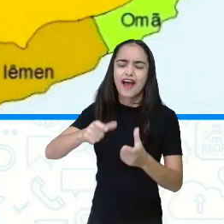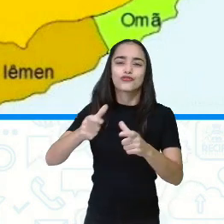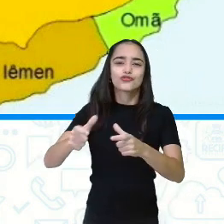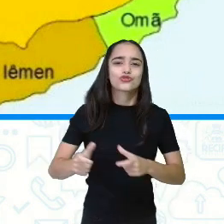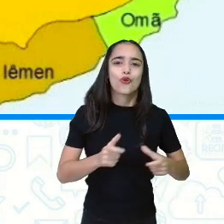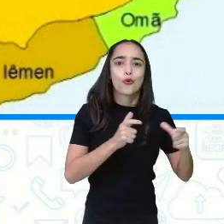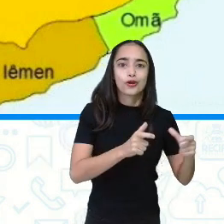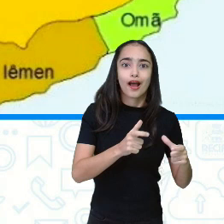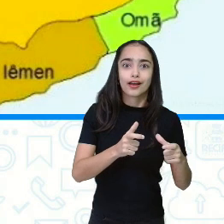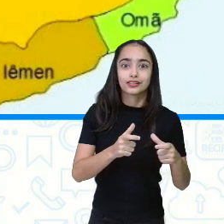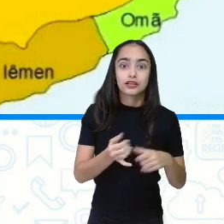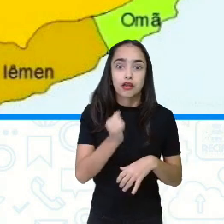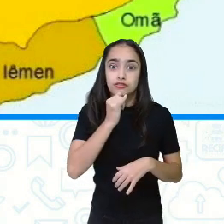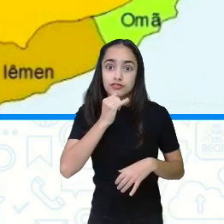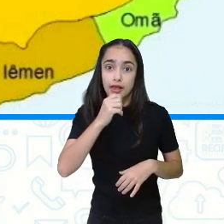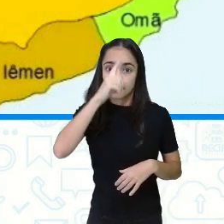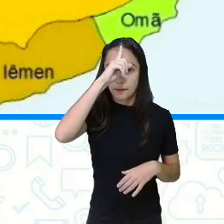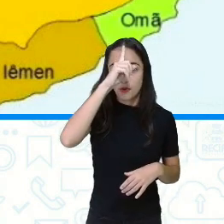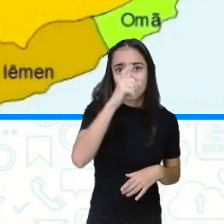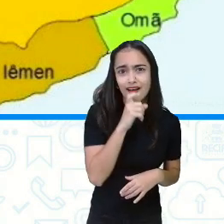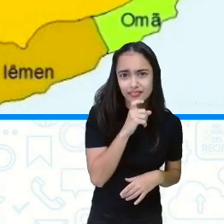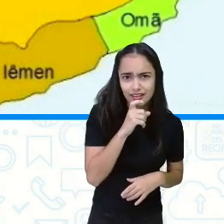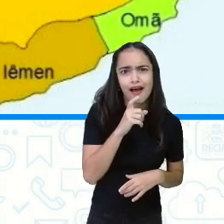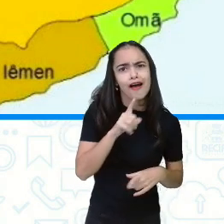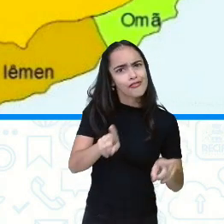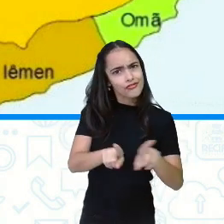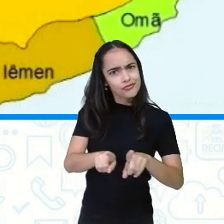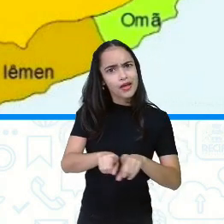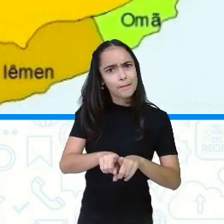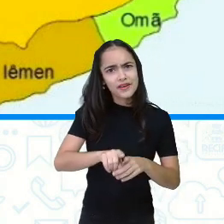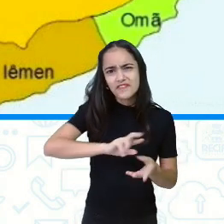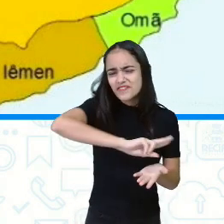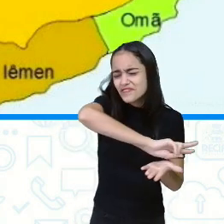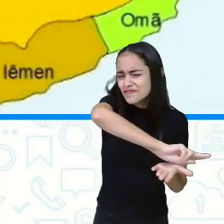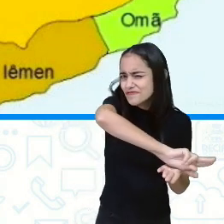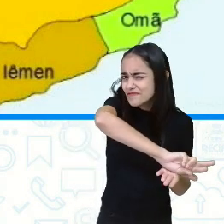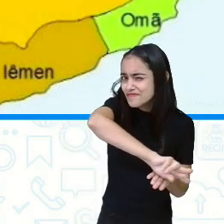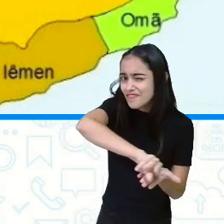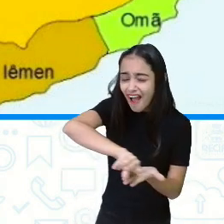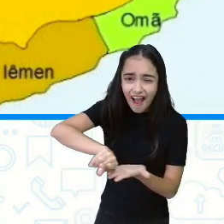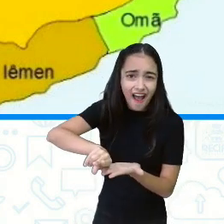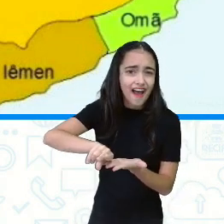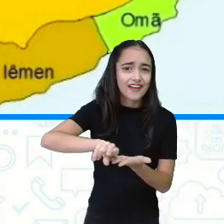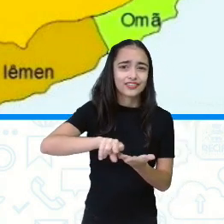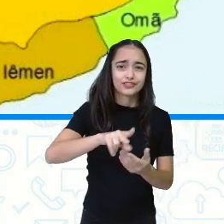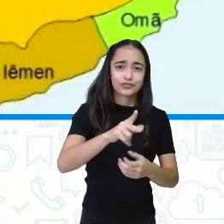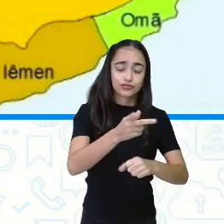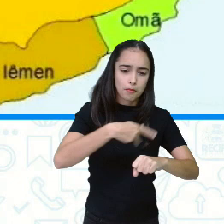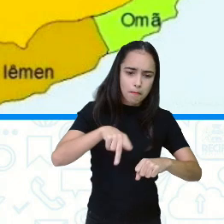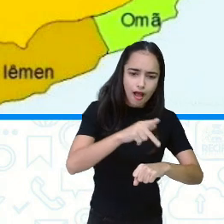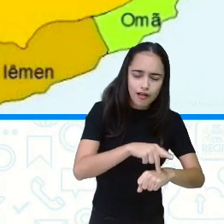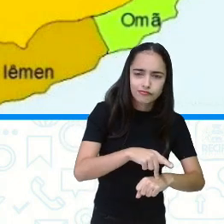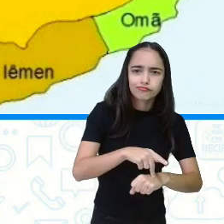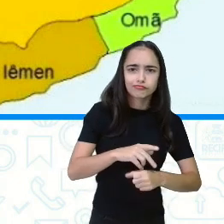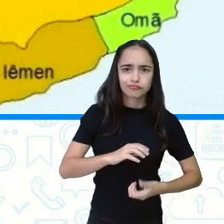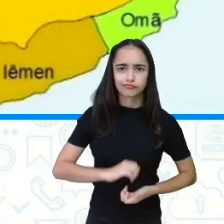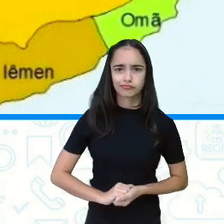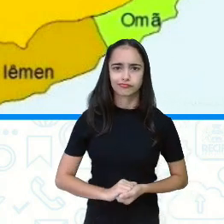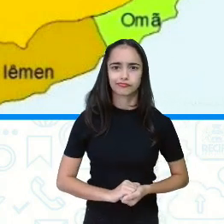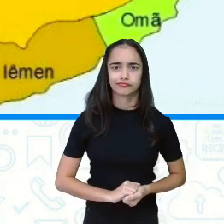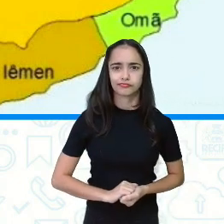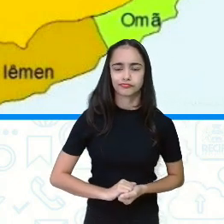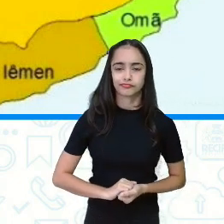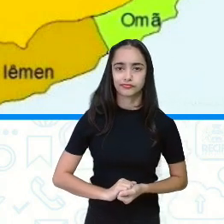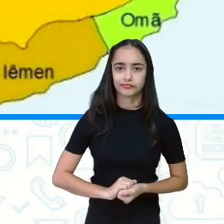Catar, Emirados Árabes Unidos, o Iêmen, Irã, Iraque, Israel, Jordânia, Kuwait, Líbano, Omã,